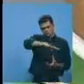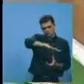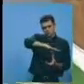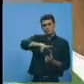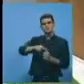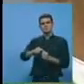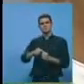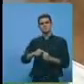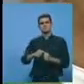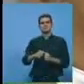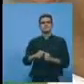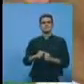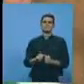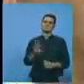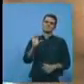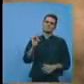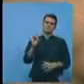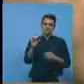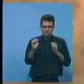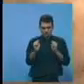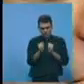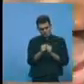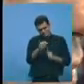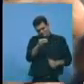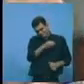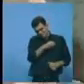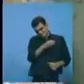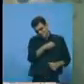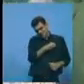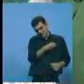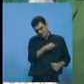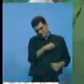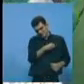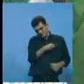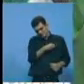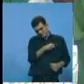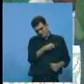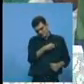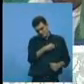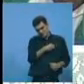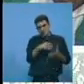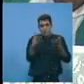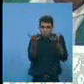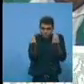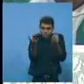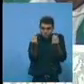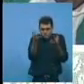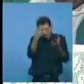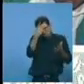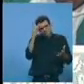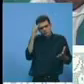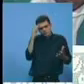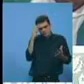mergulhados no pecado. Os bilhões de seres humanos que nesse momento estão afastados da